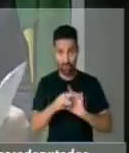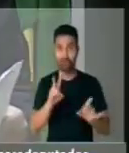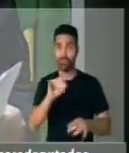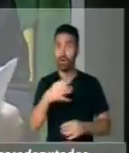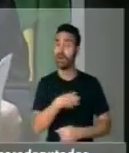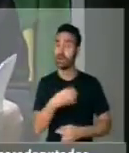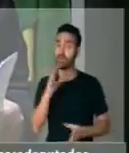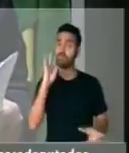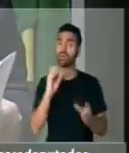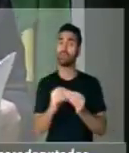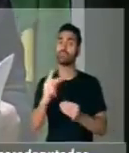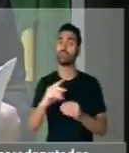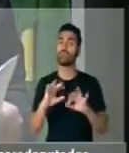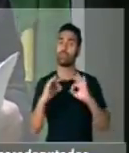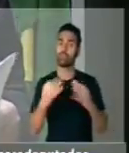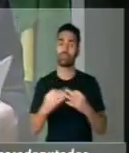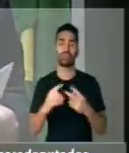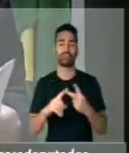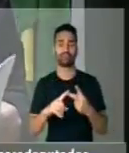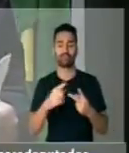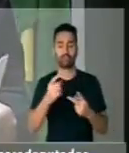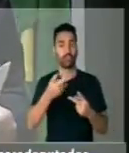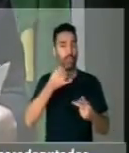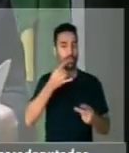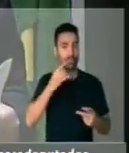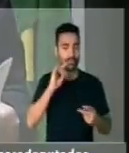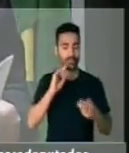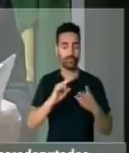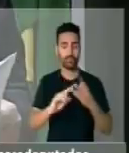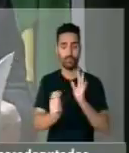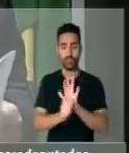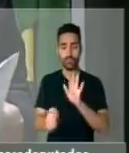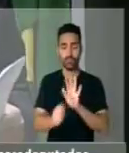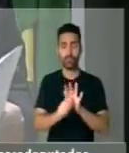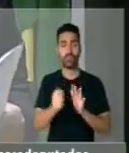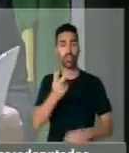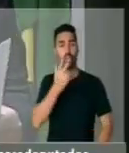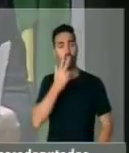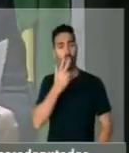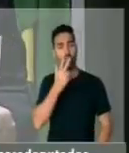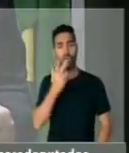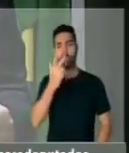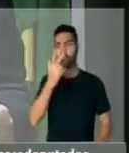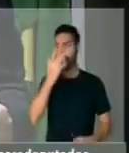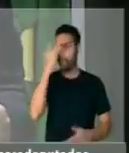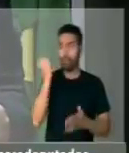família. Além do álcool, da droga, do fumo, do